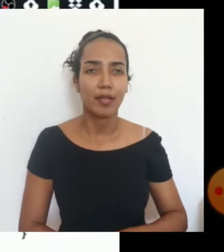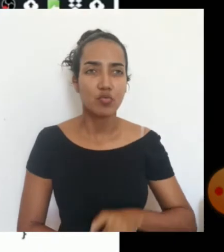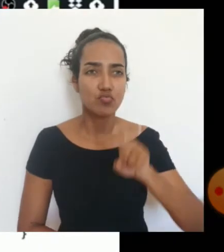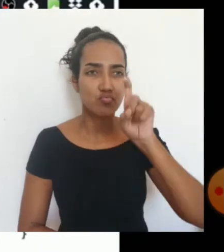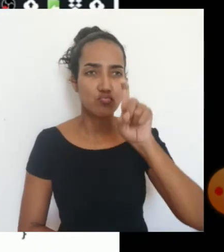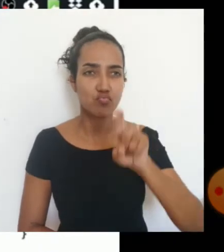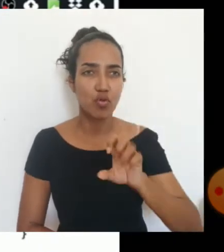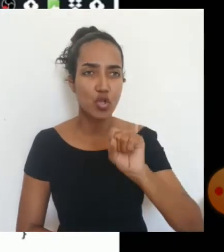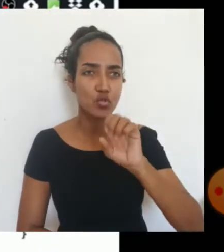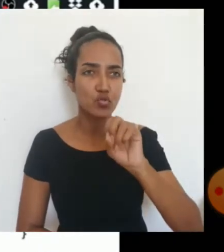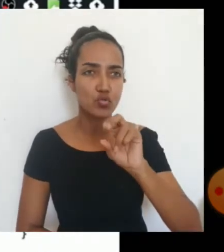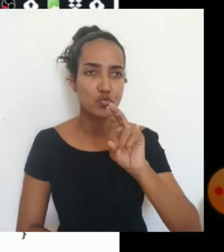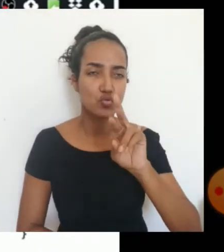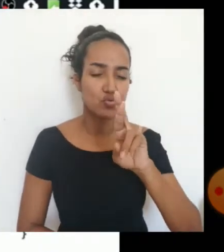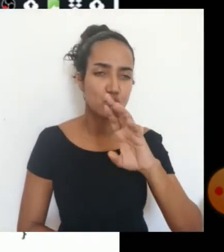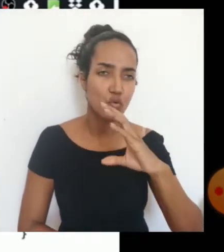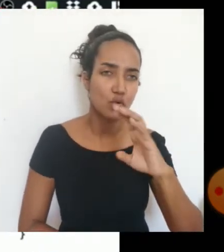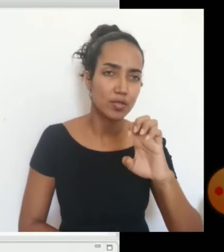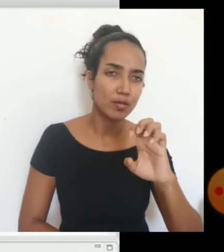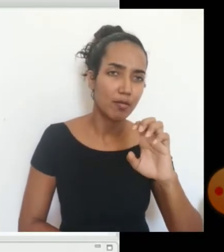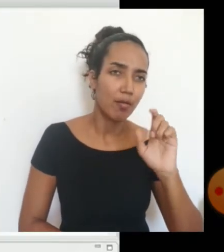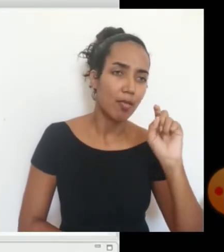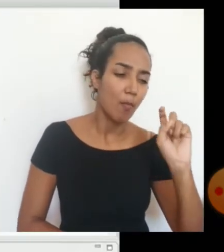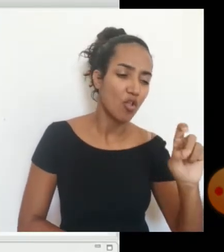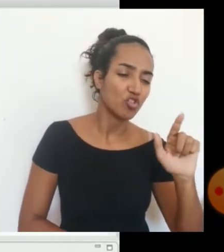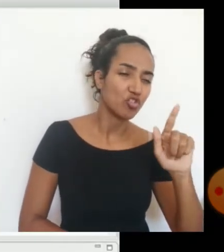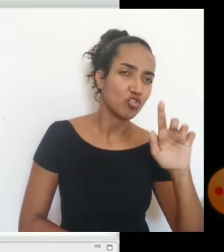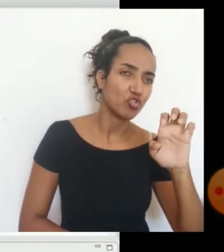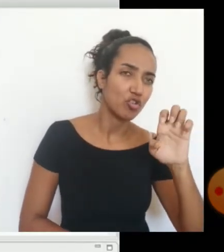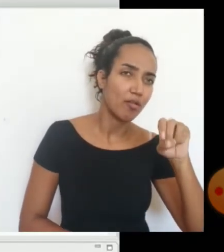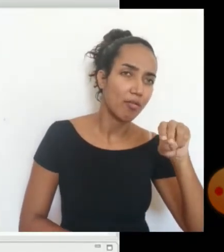eu tirar aqui o zoom para a gente conseguir visualizar.